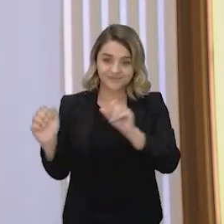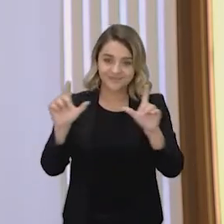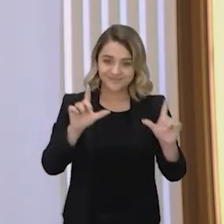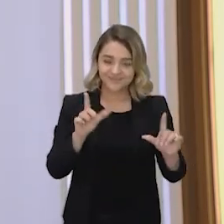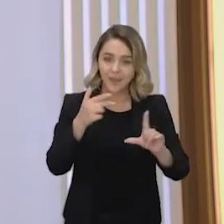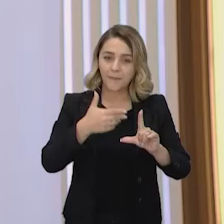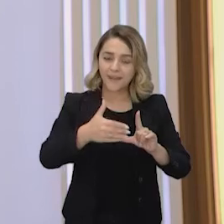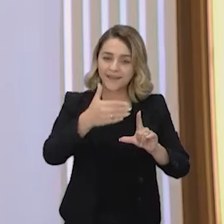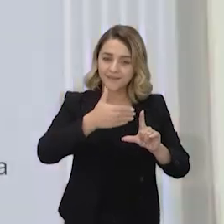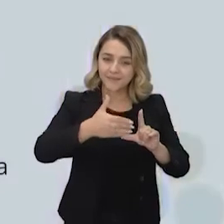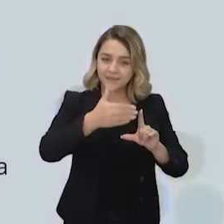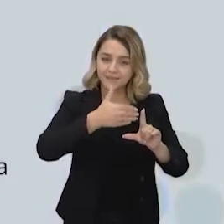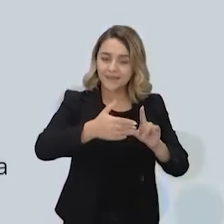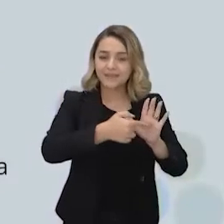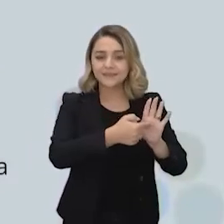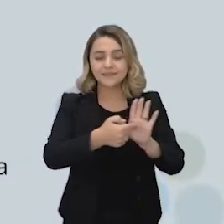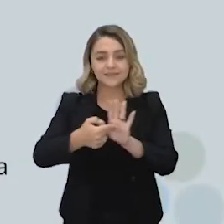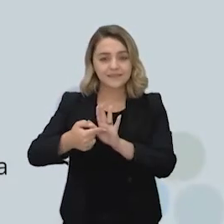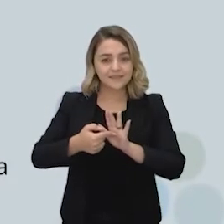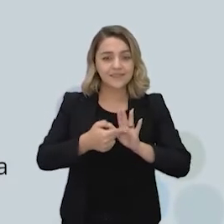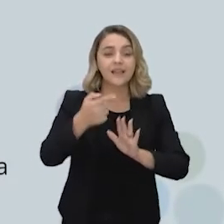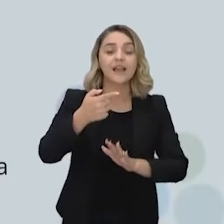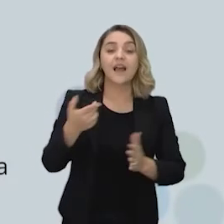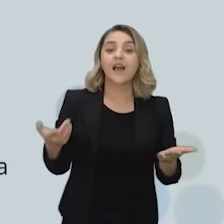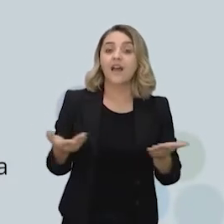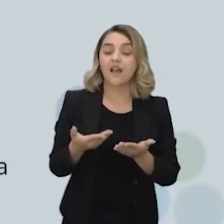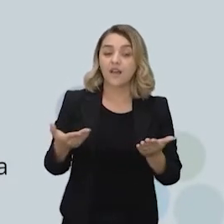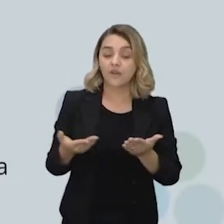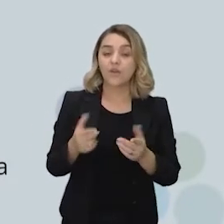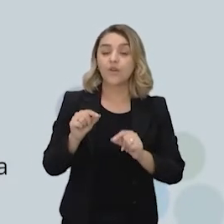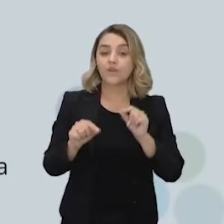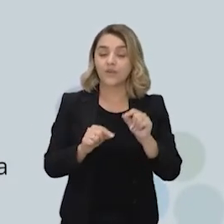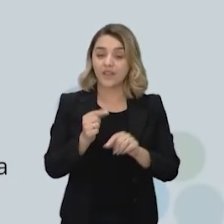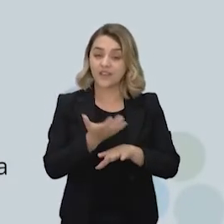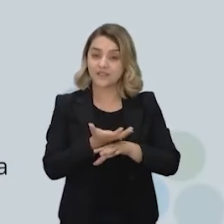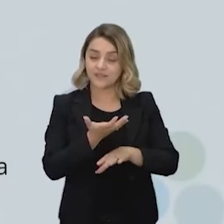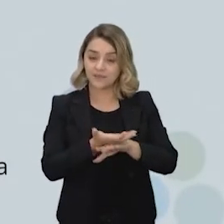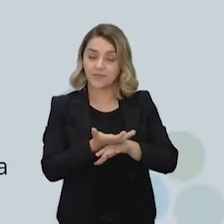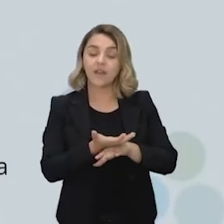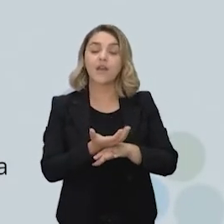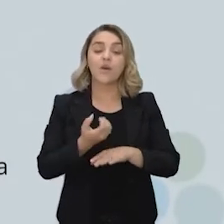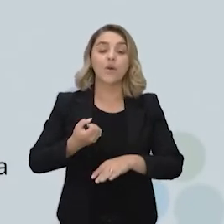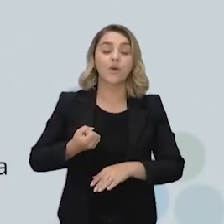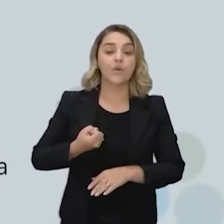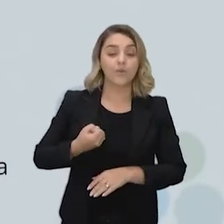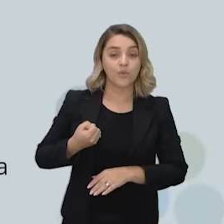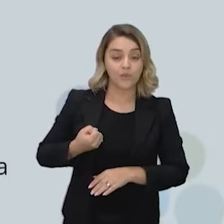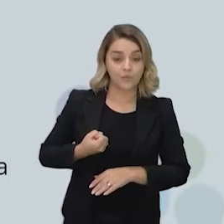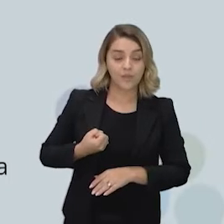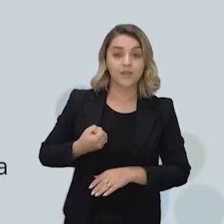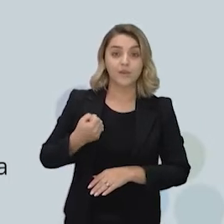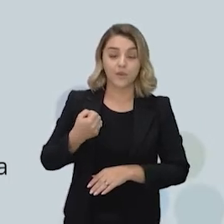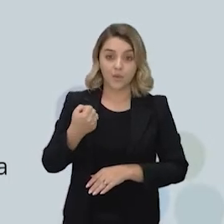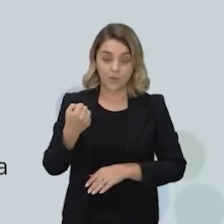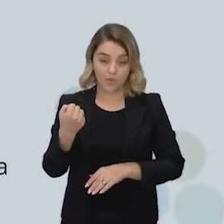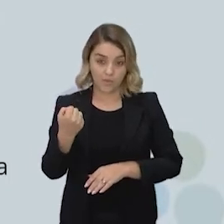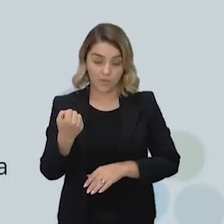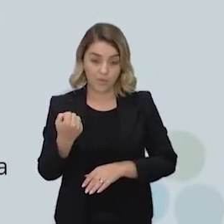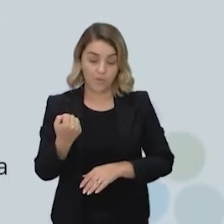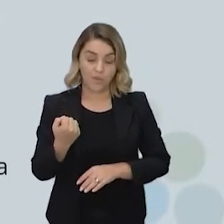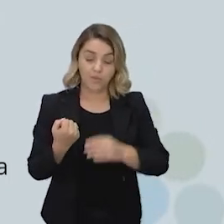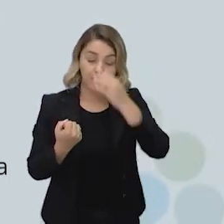de apresentação. Aqui a gente está aí na unidade curricular, o indivíduo e o ambiente. Lembrando que esse nosso componente, ele